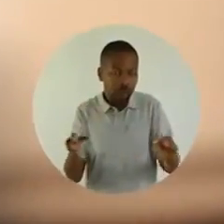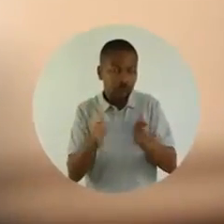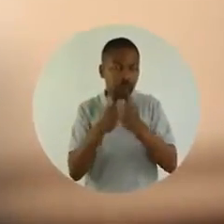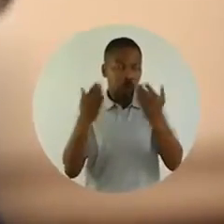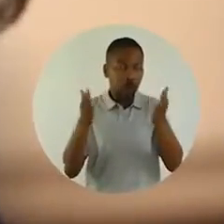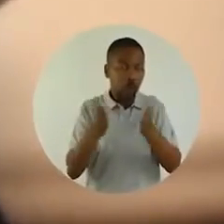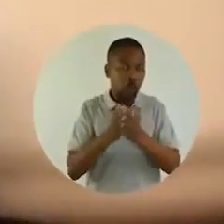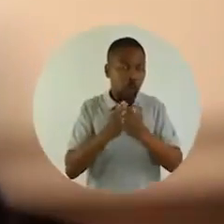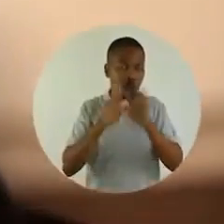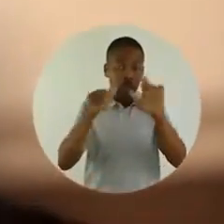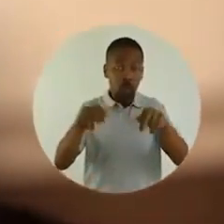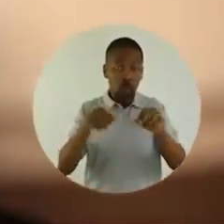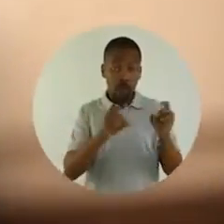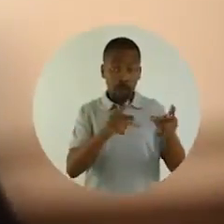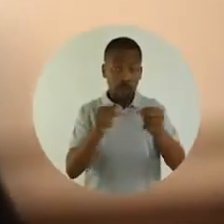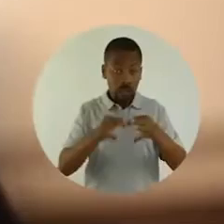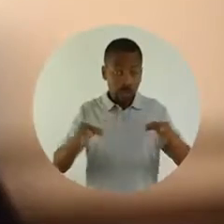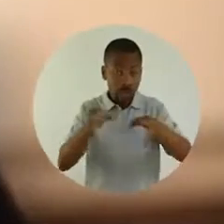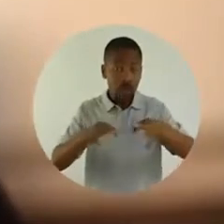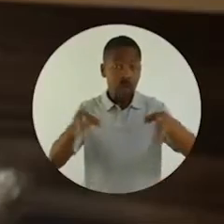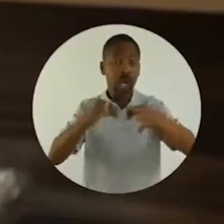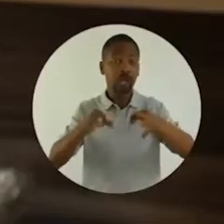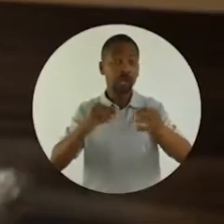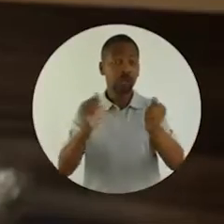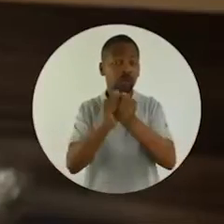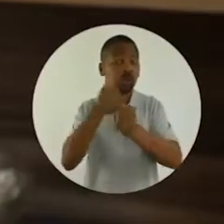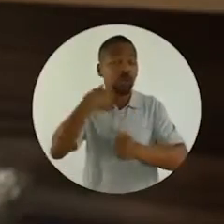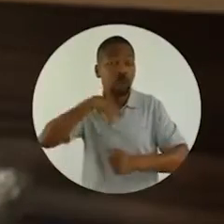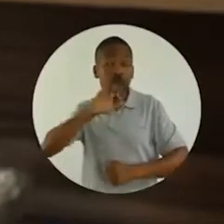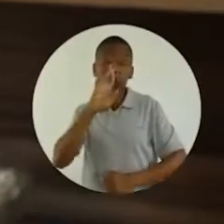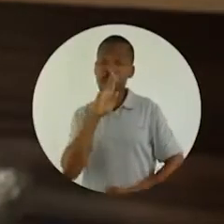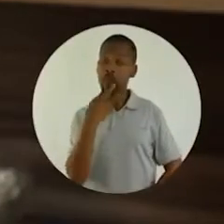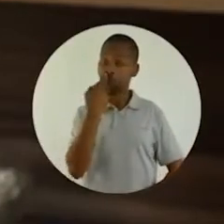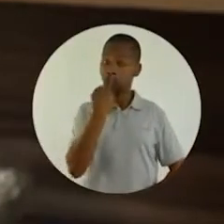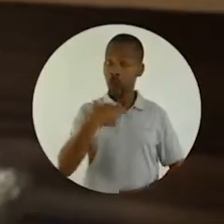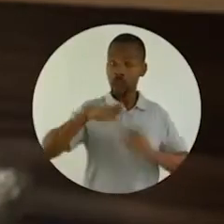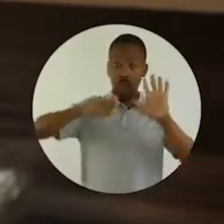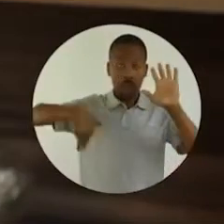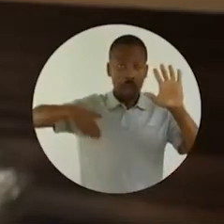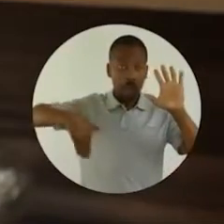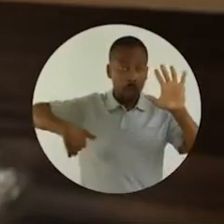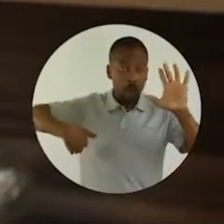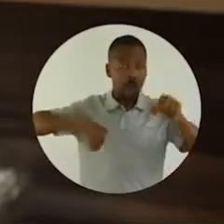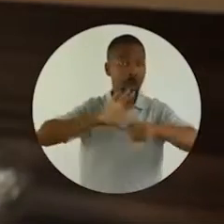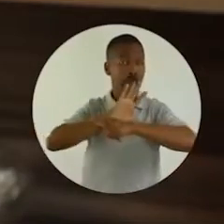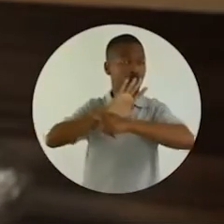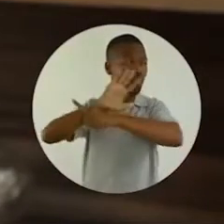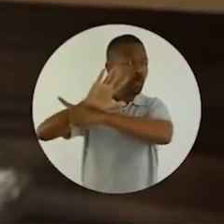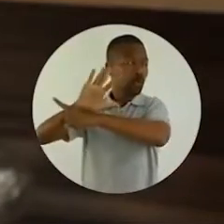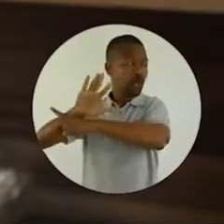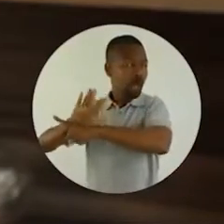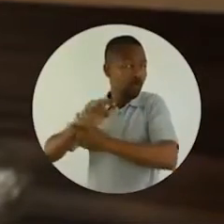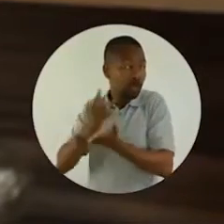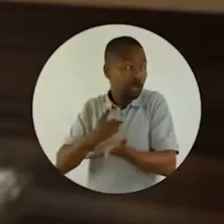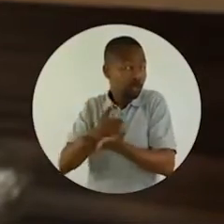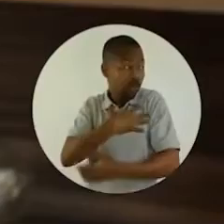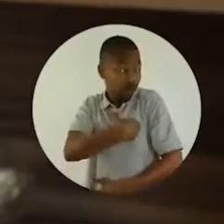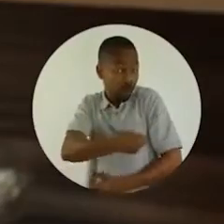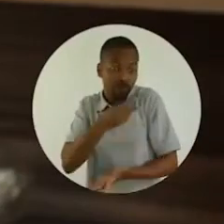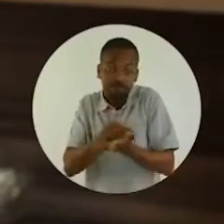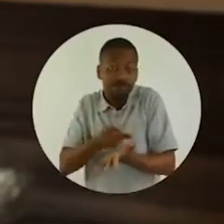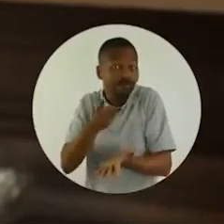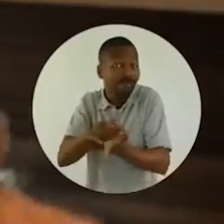Né? Começou, vendia salgado com a mãe. Vendia picolé na praia, ajudava a mãe, né? Era o filho que sempre ajudou a